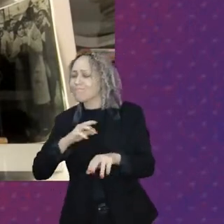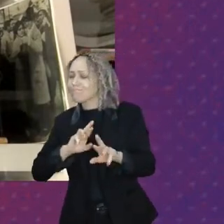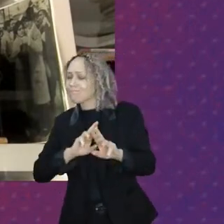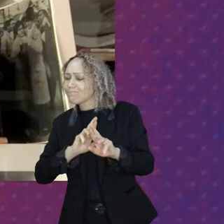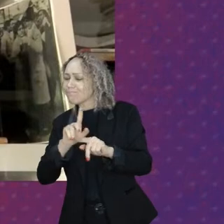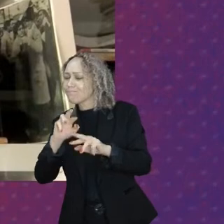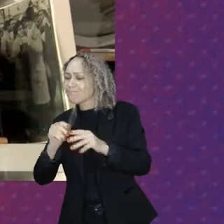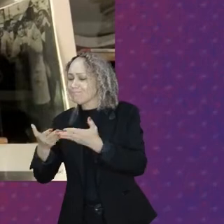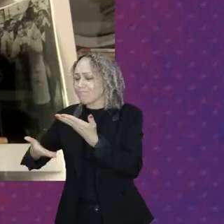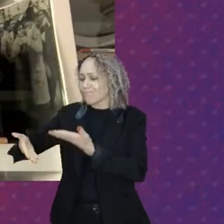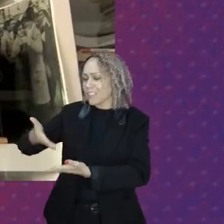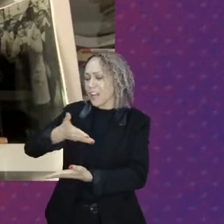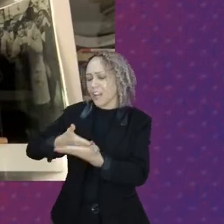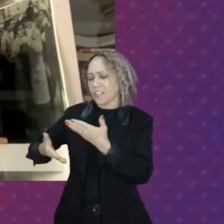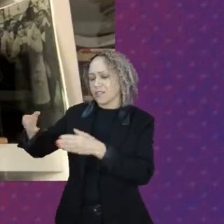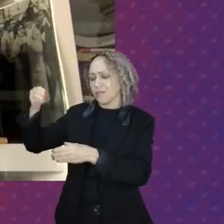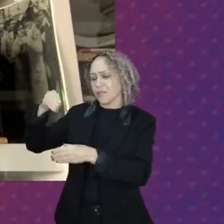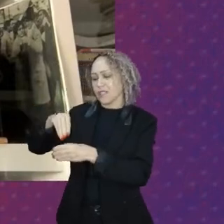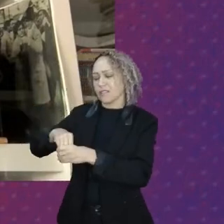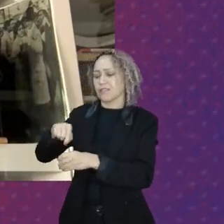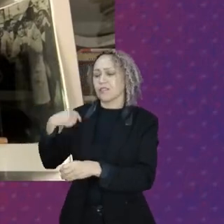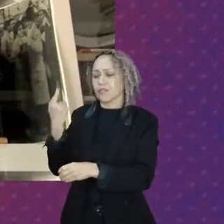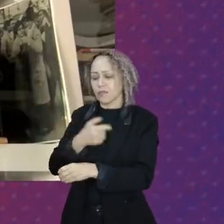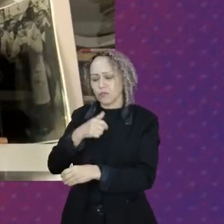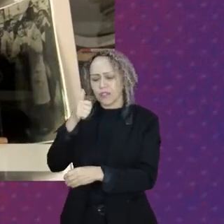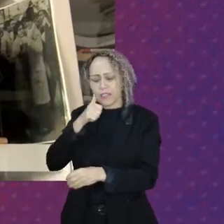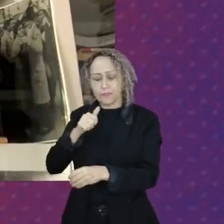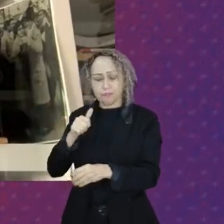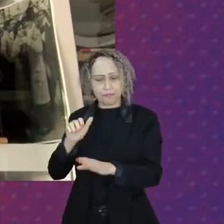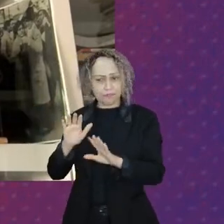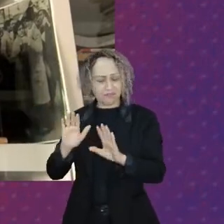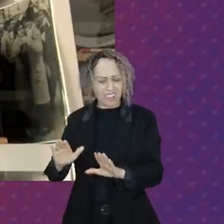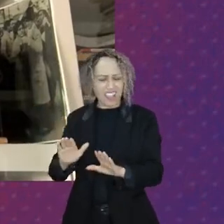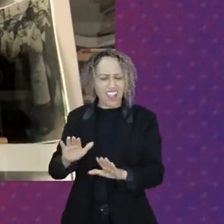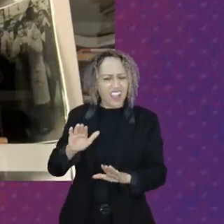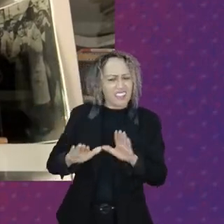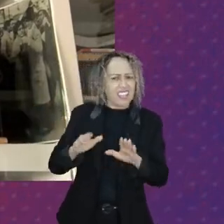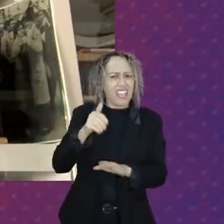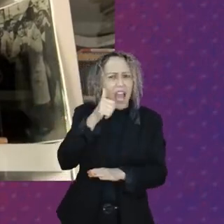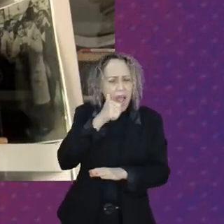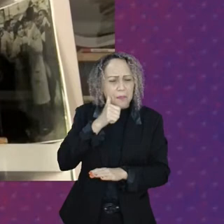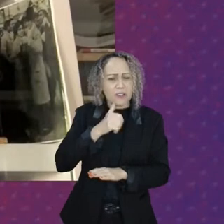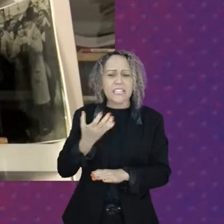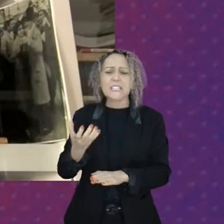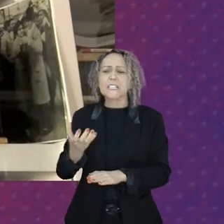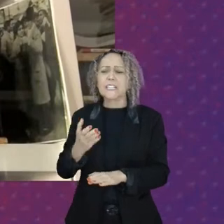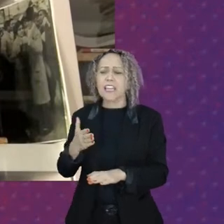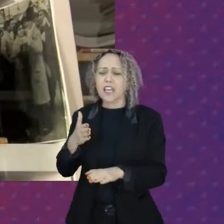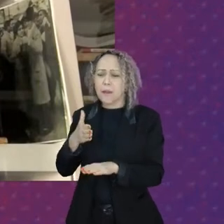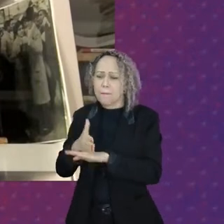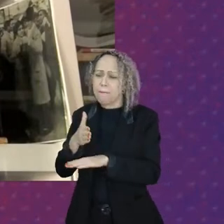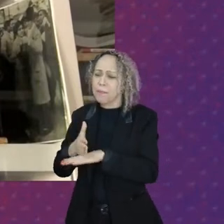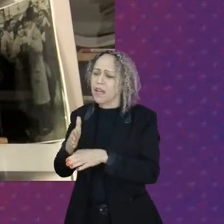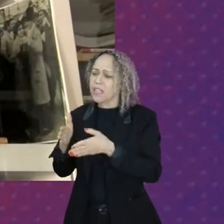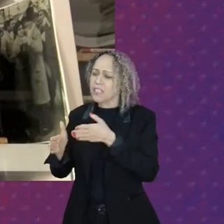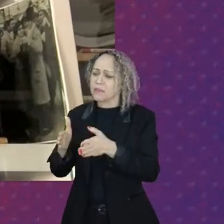Muitas vezes, uma mulher não consegue participar porque não tem com quem deixar seus filhos, porque não tem com quem